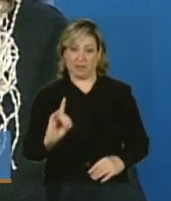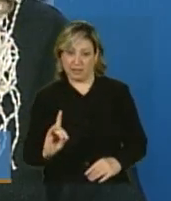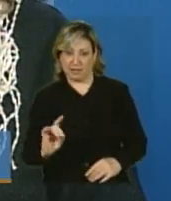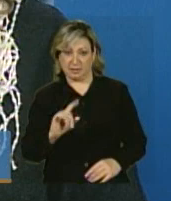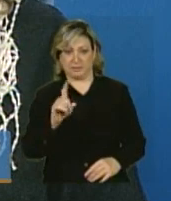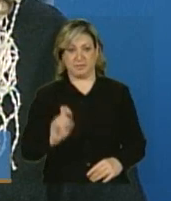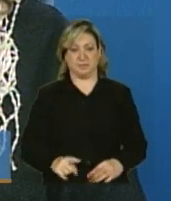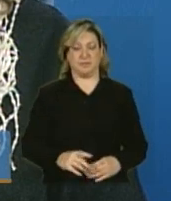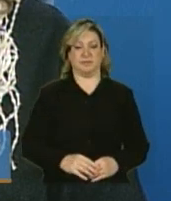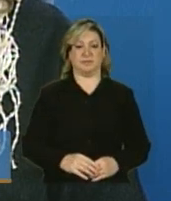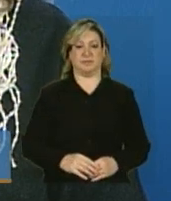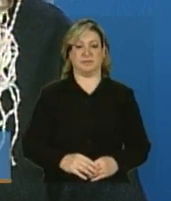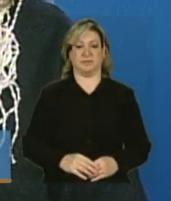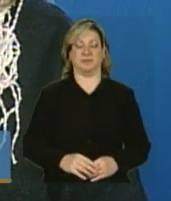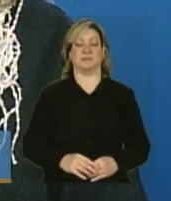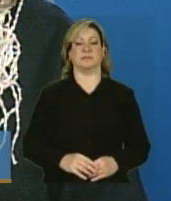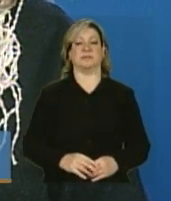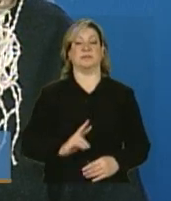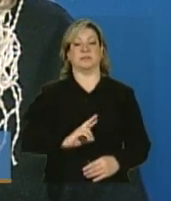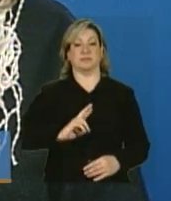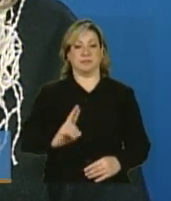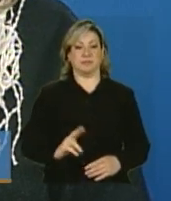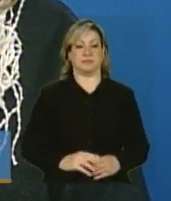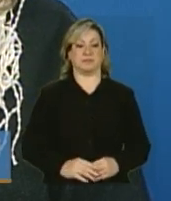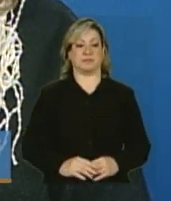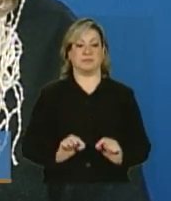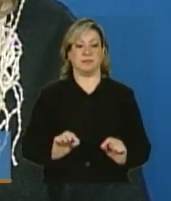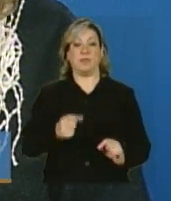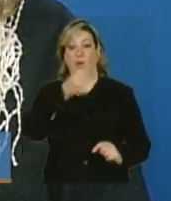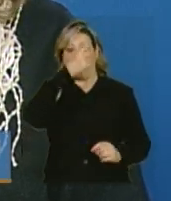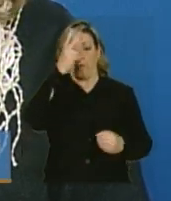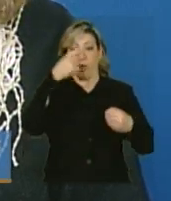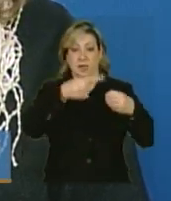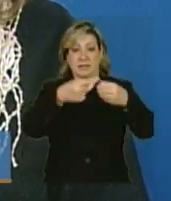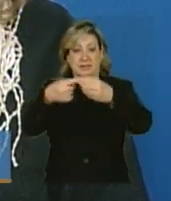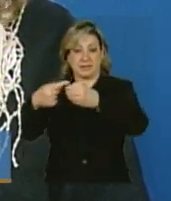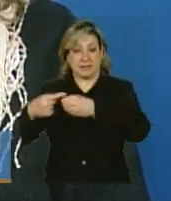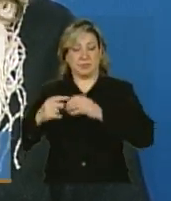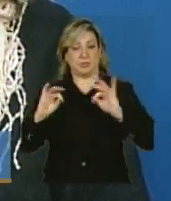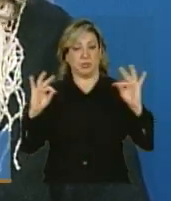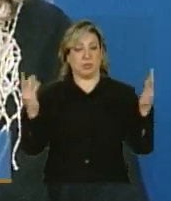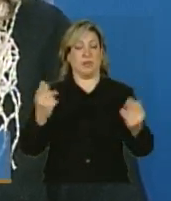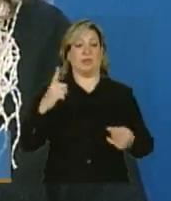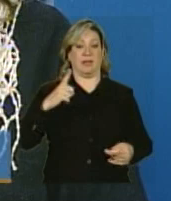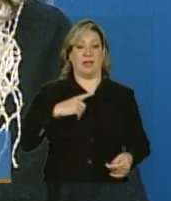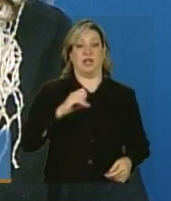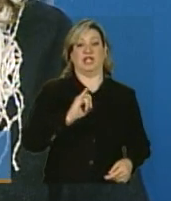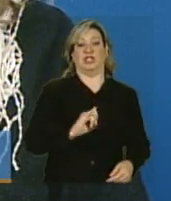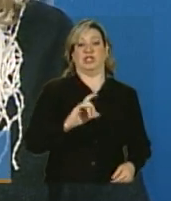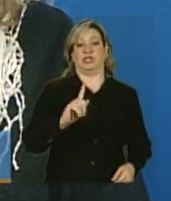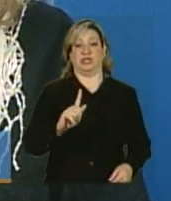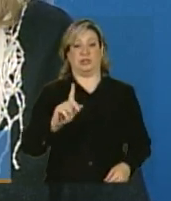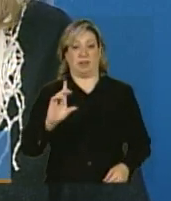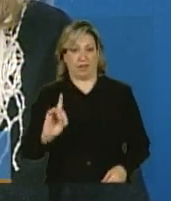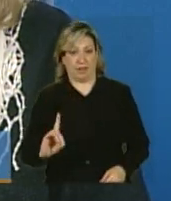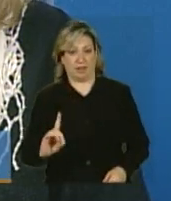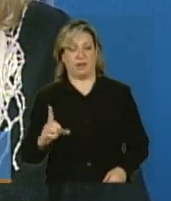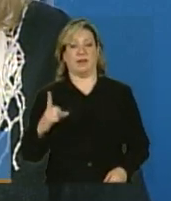Olha, Helena, né? Isso. Os municípios têm o IGD de acordo